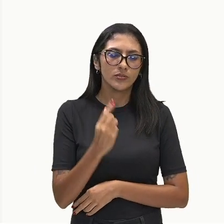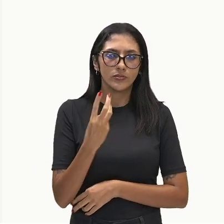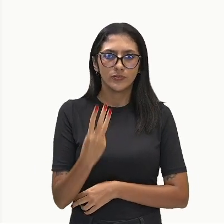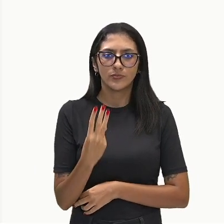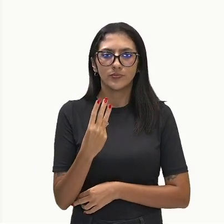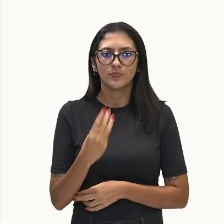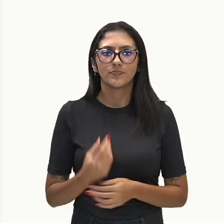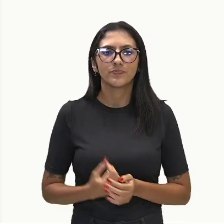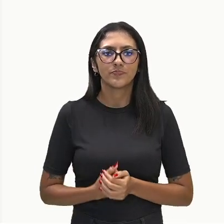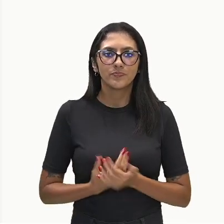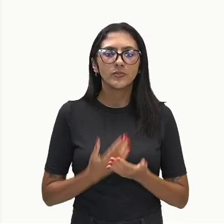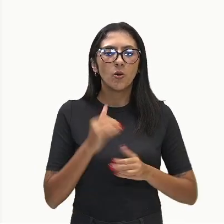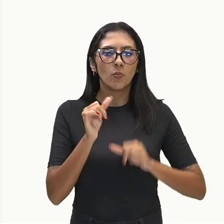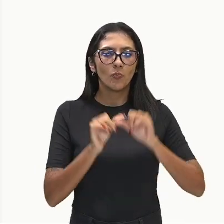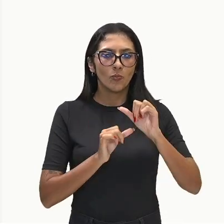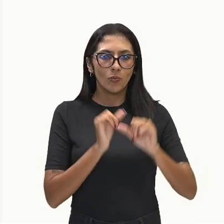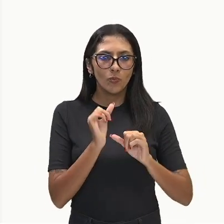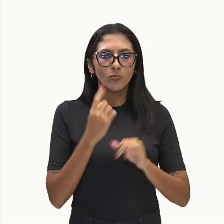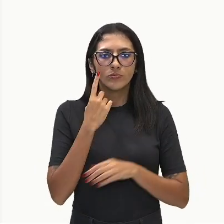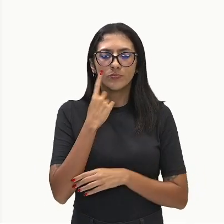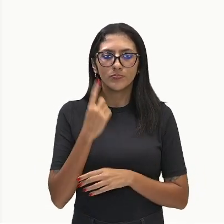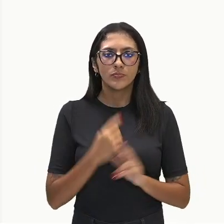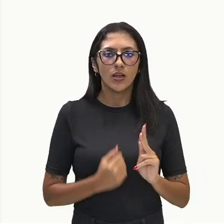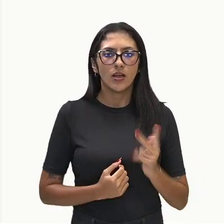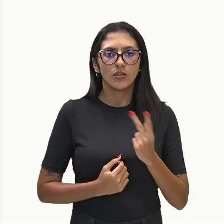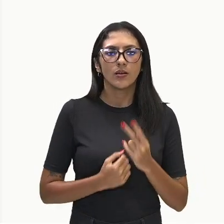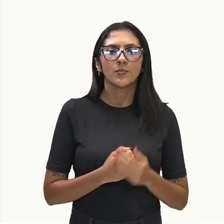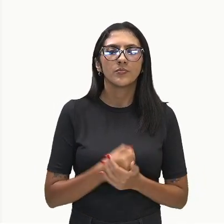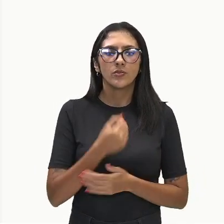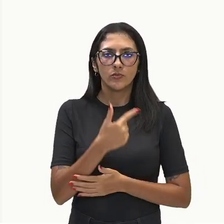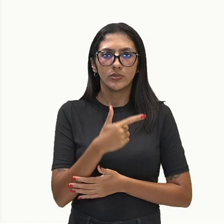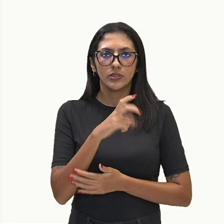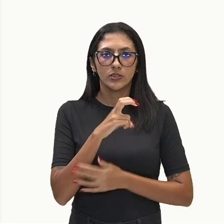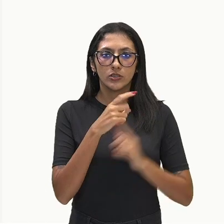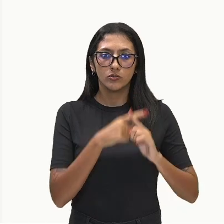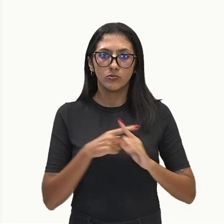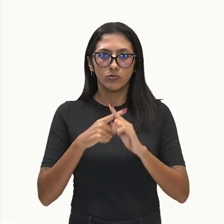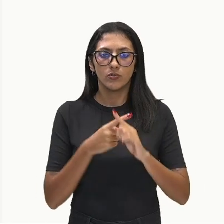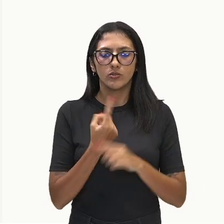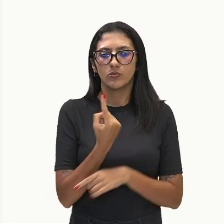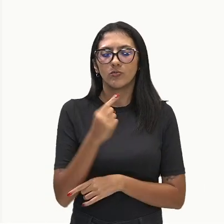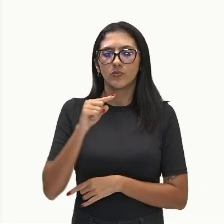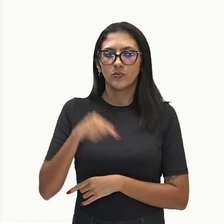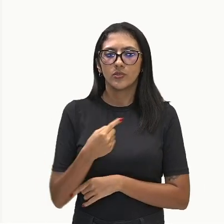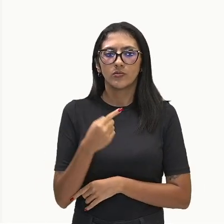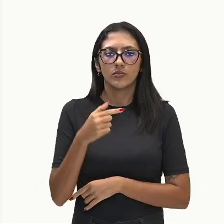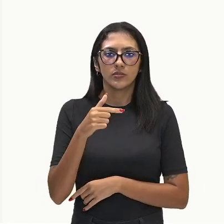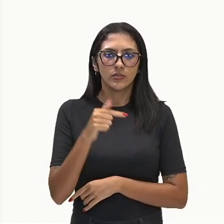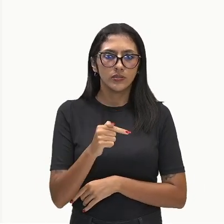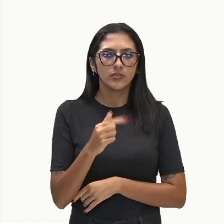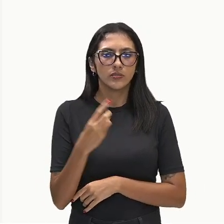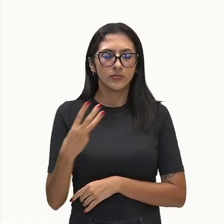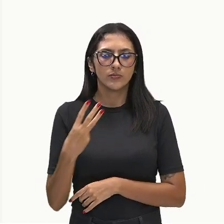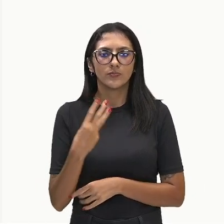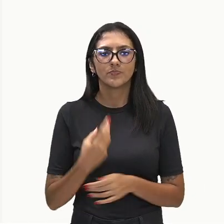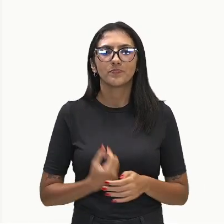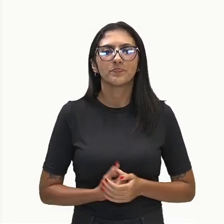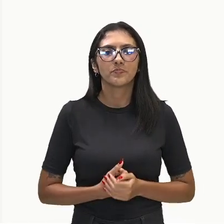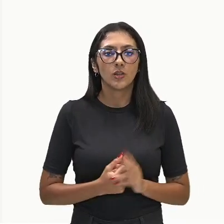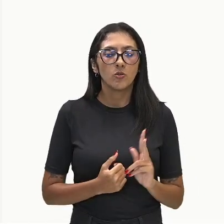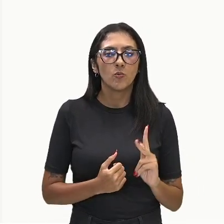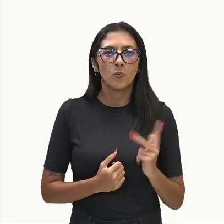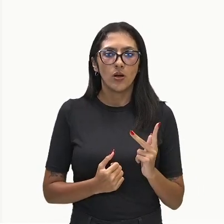Então, substituindo, a gente vai multiplicar 25 por 1,73. E o resultado é